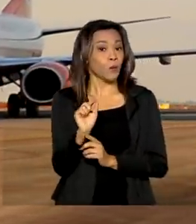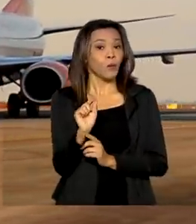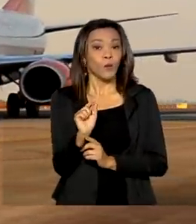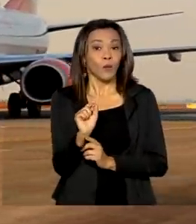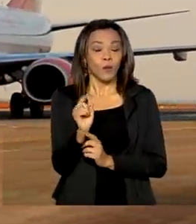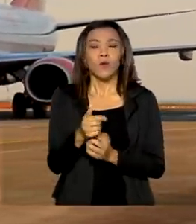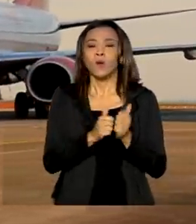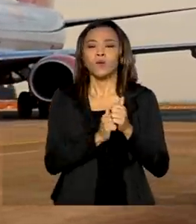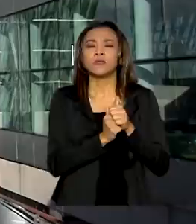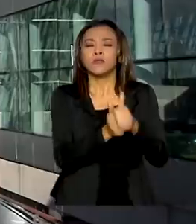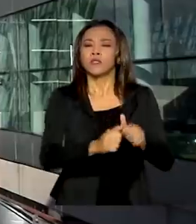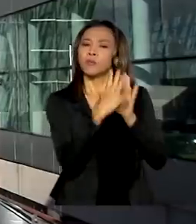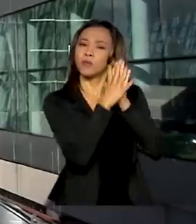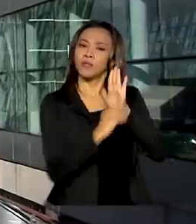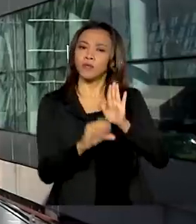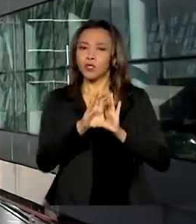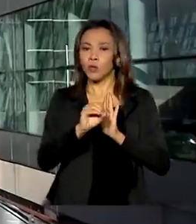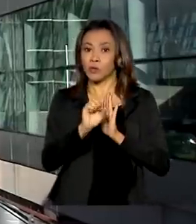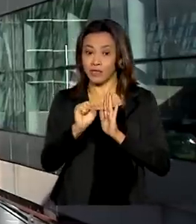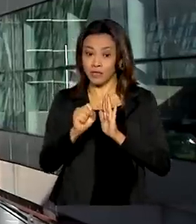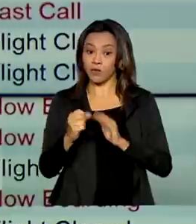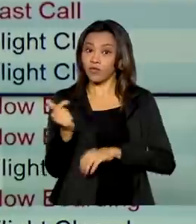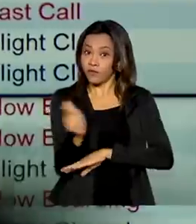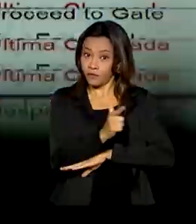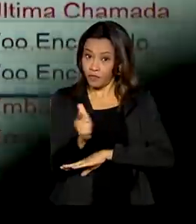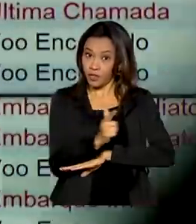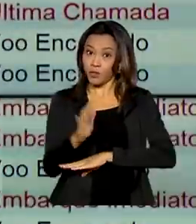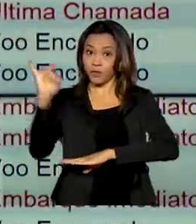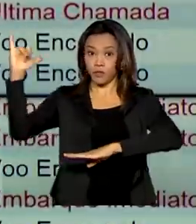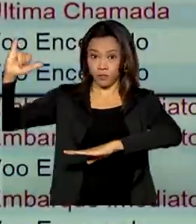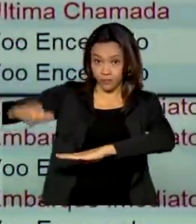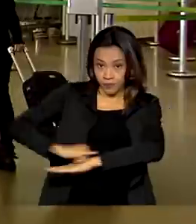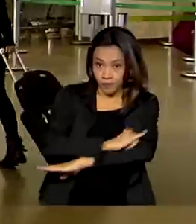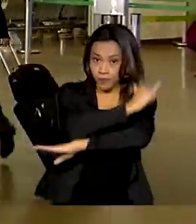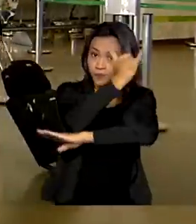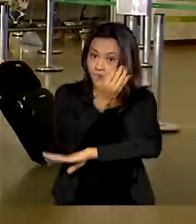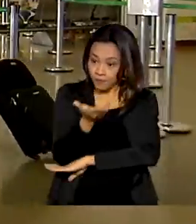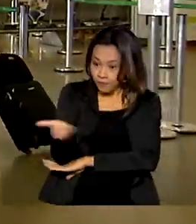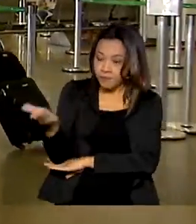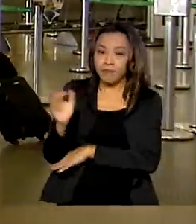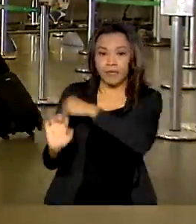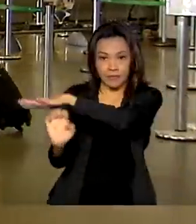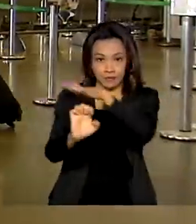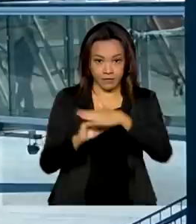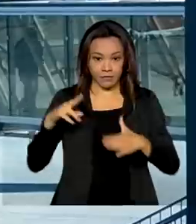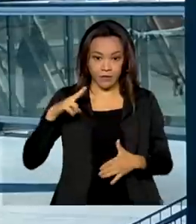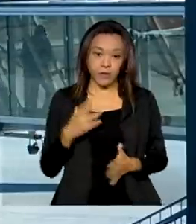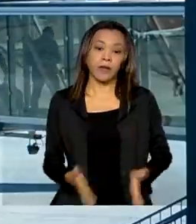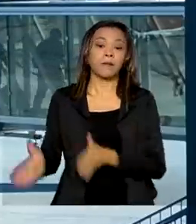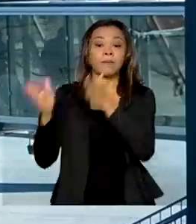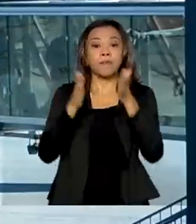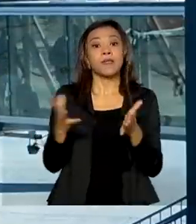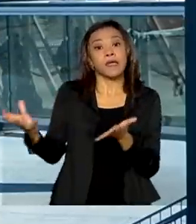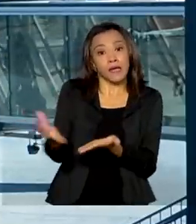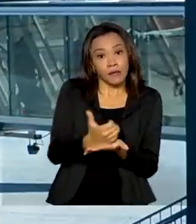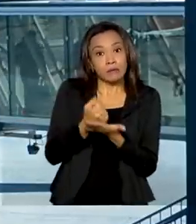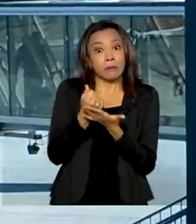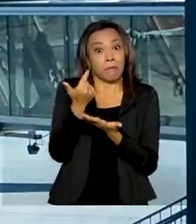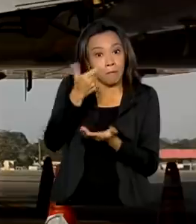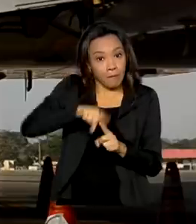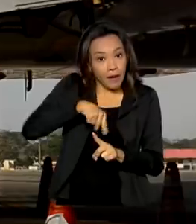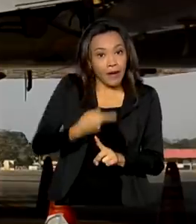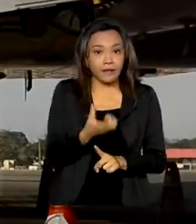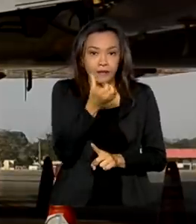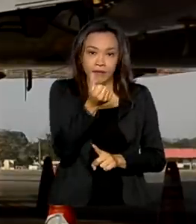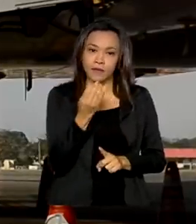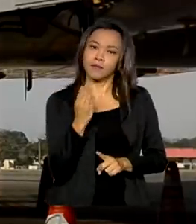com a rodada de concessões de 22 aeroportos para a iniciativa privada os leilões garantiram também mas seis bilhões de